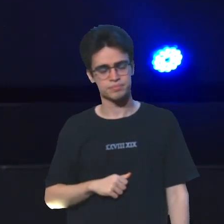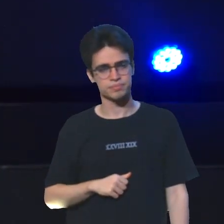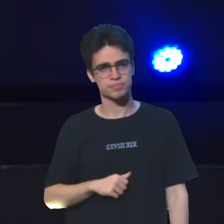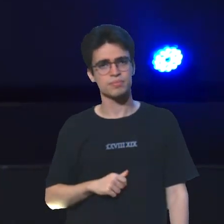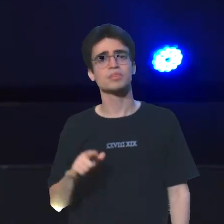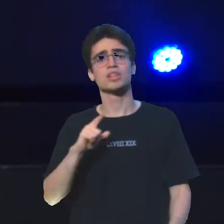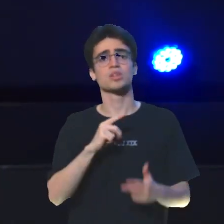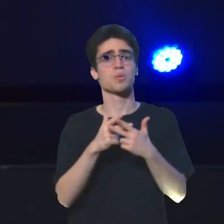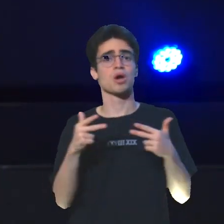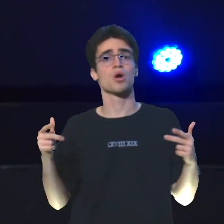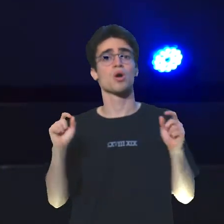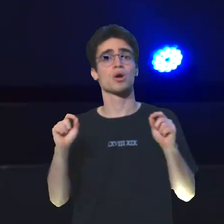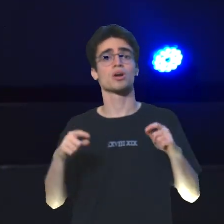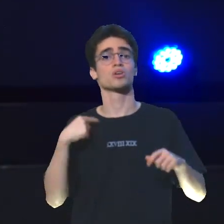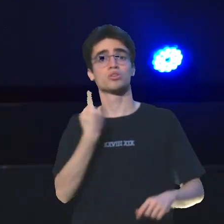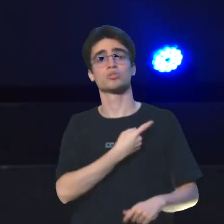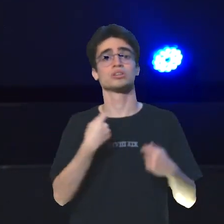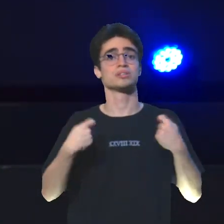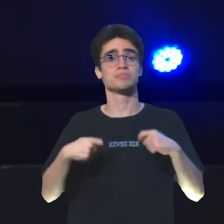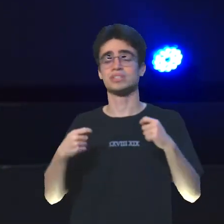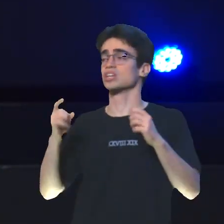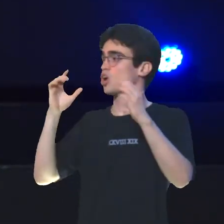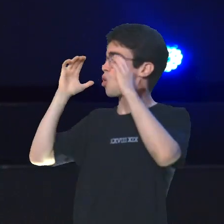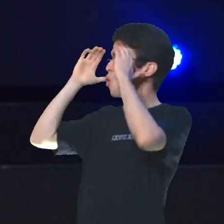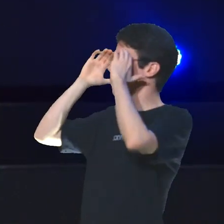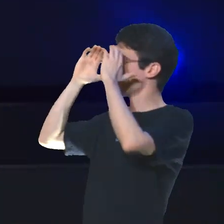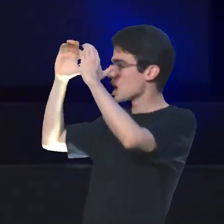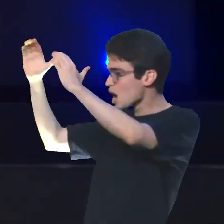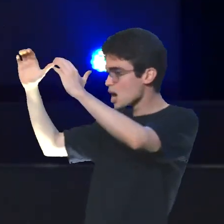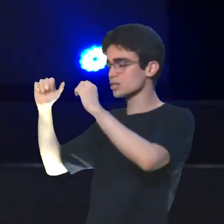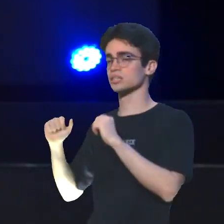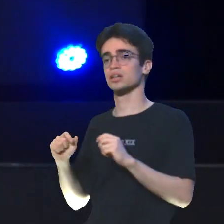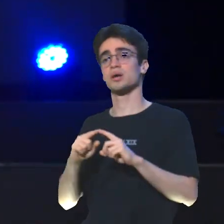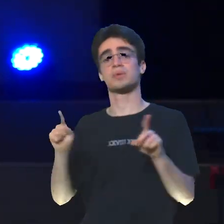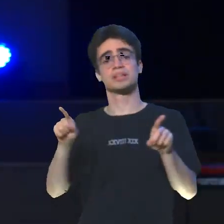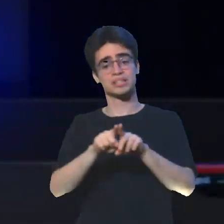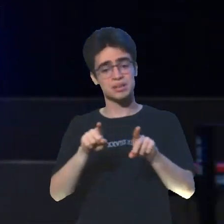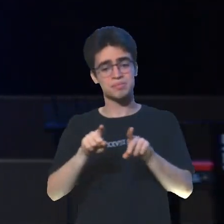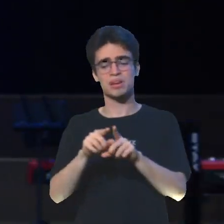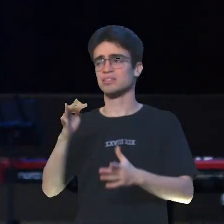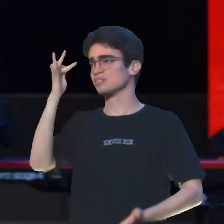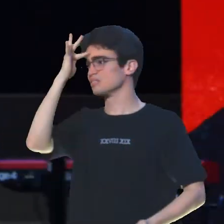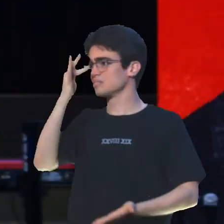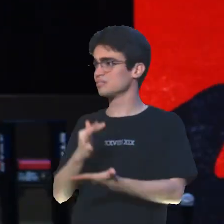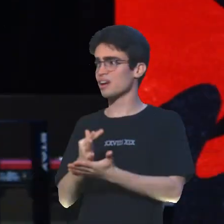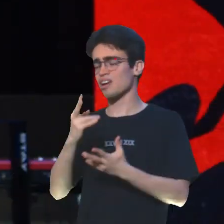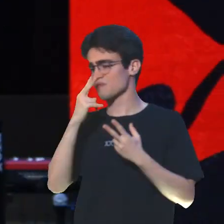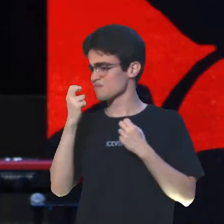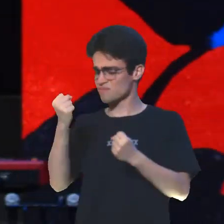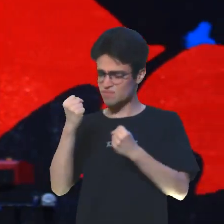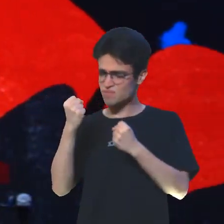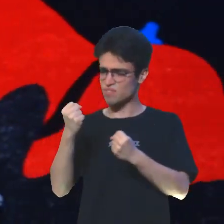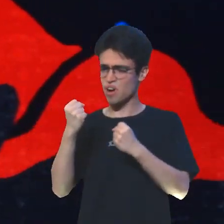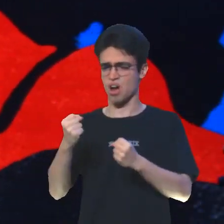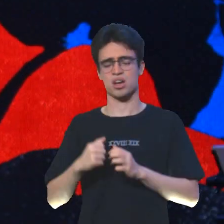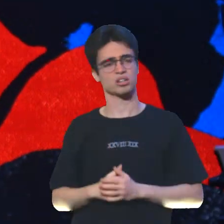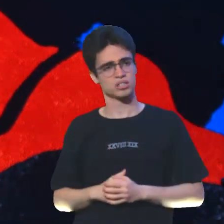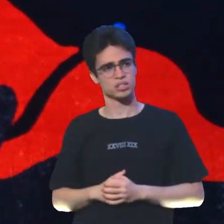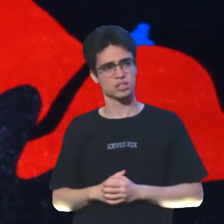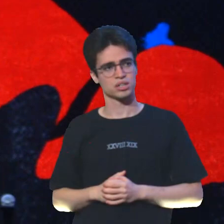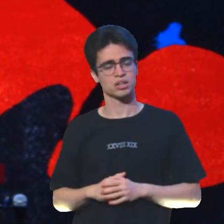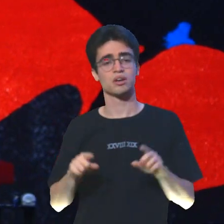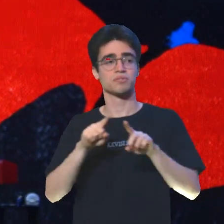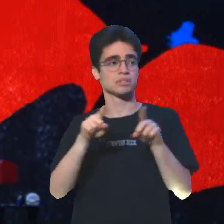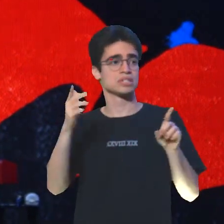Algo que exige não só uma obediência, mas uma fé tremenda. Eu não sei se